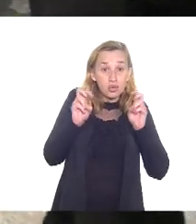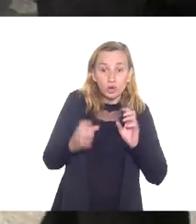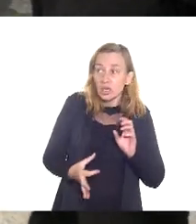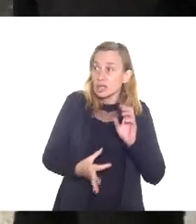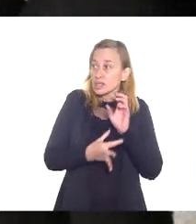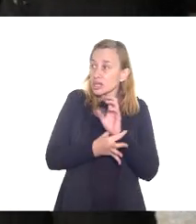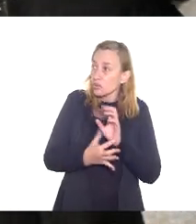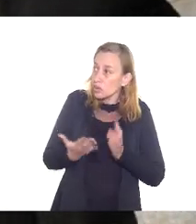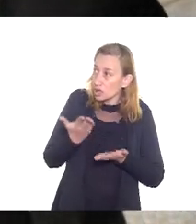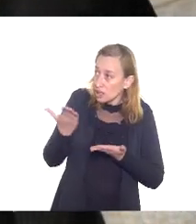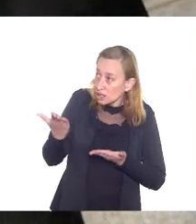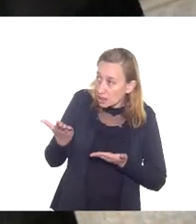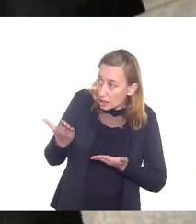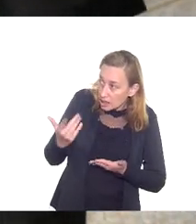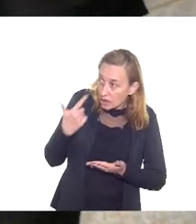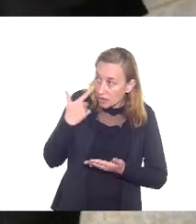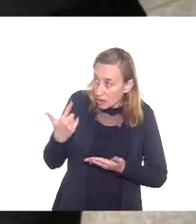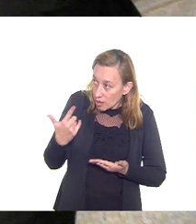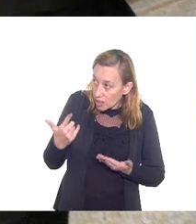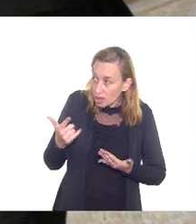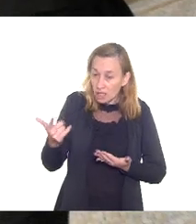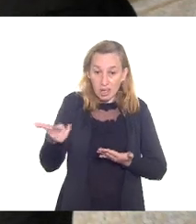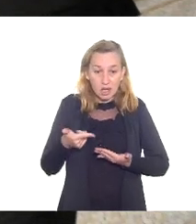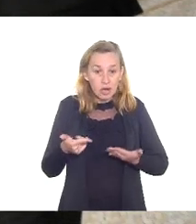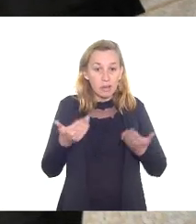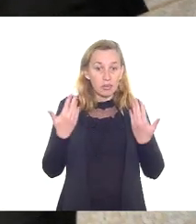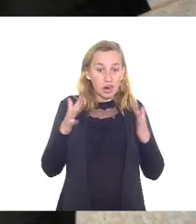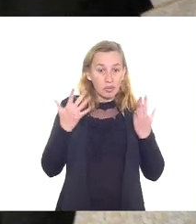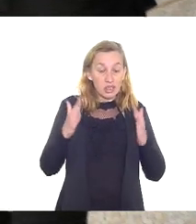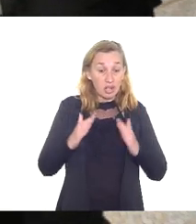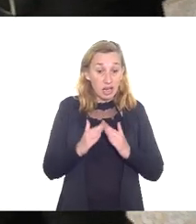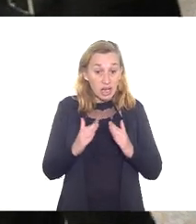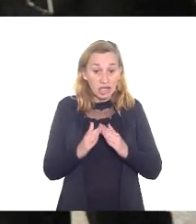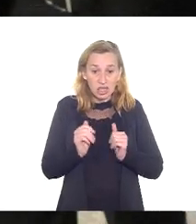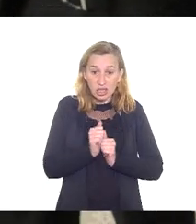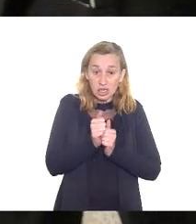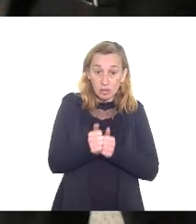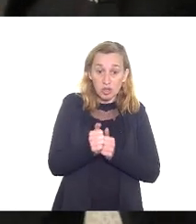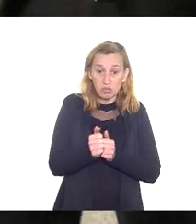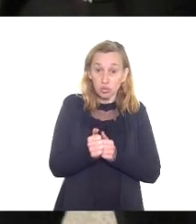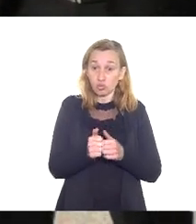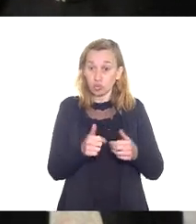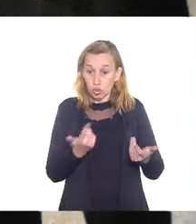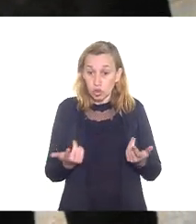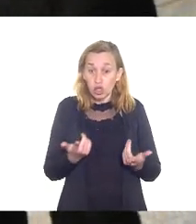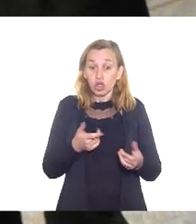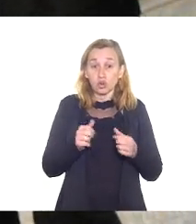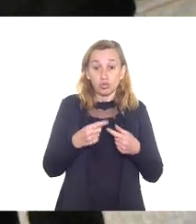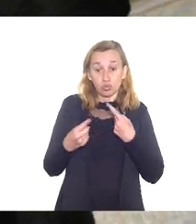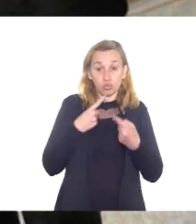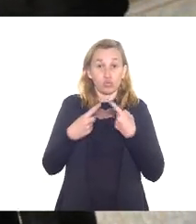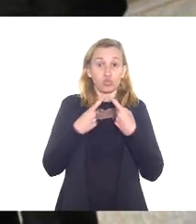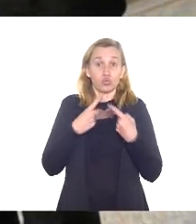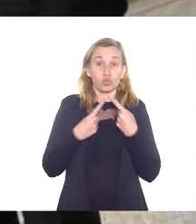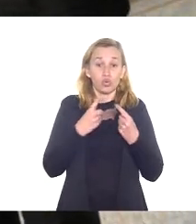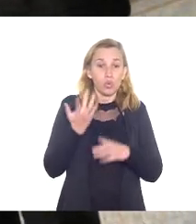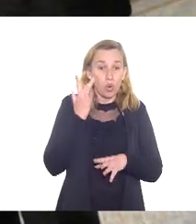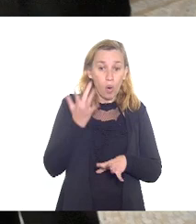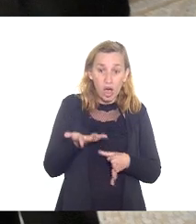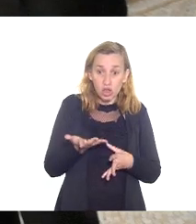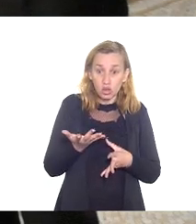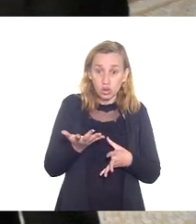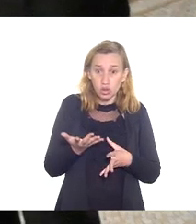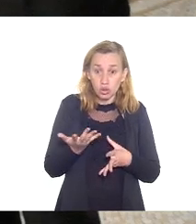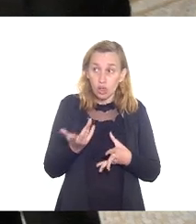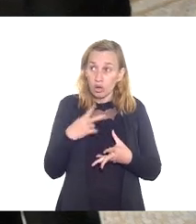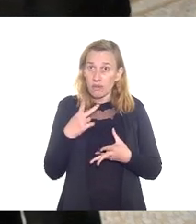ao corpo docente, que inclusive veio prestigiar na casa. Nós caminhamos muito na discussão e eu acho que no que